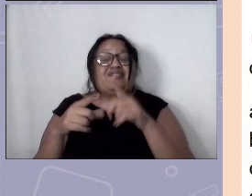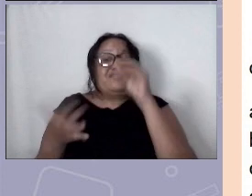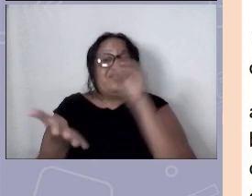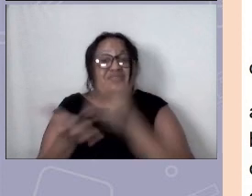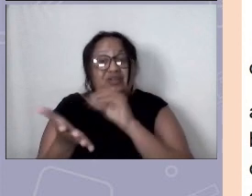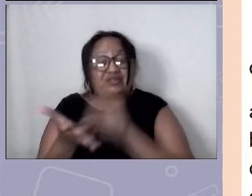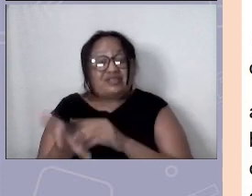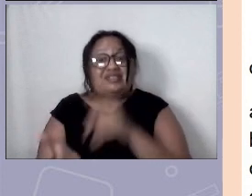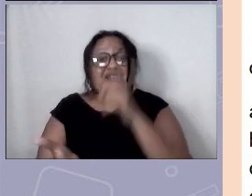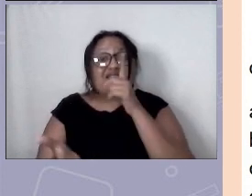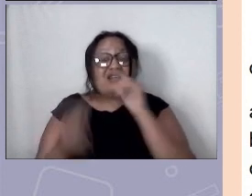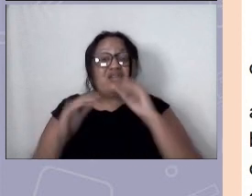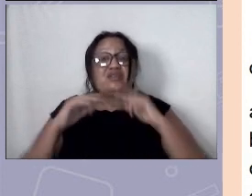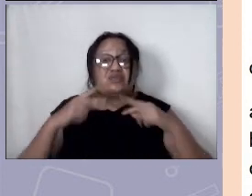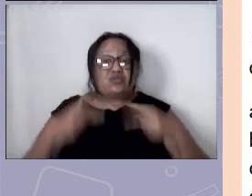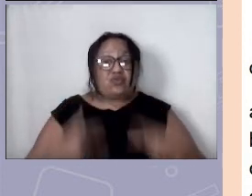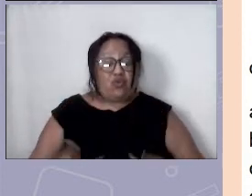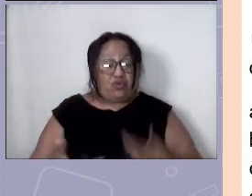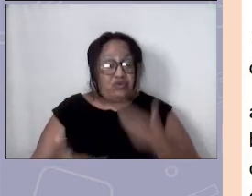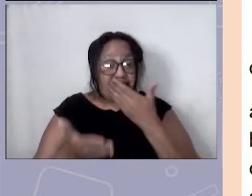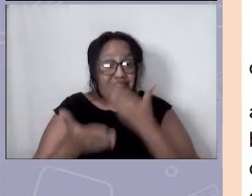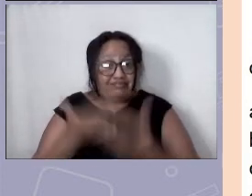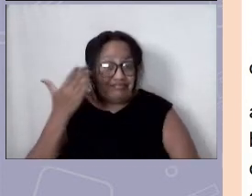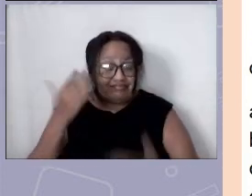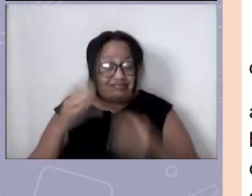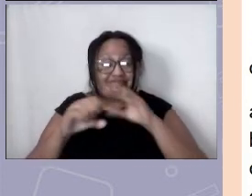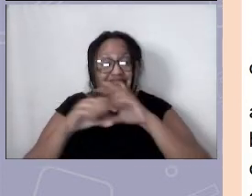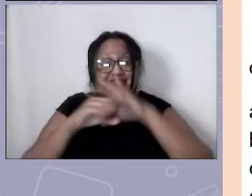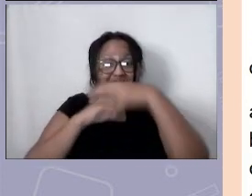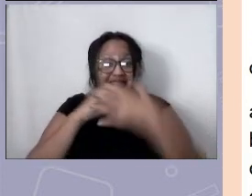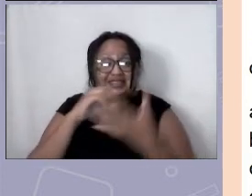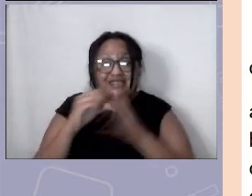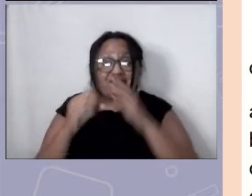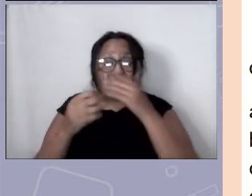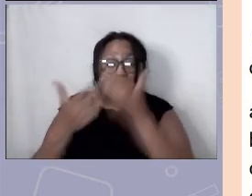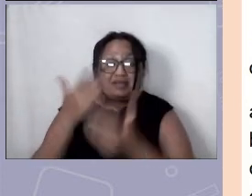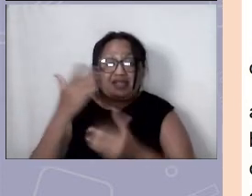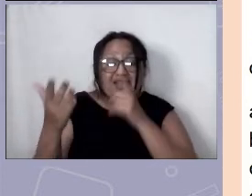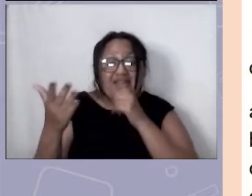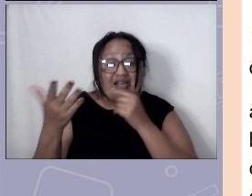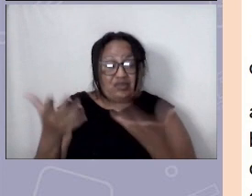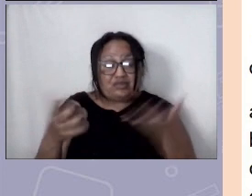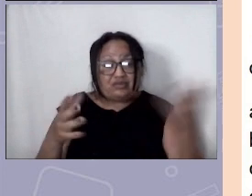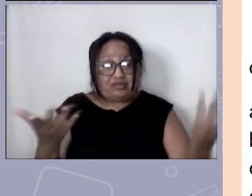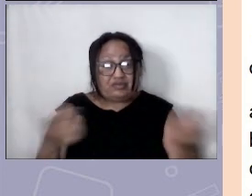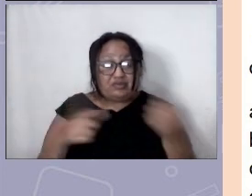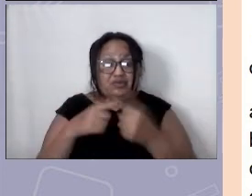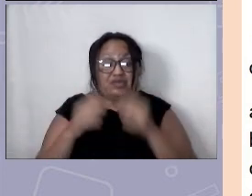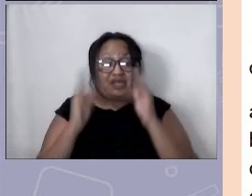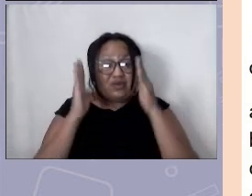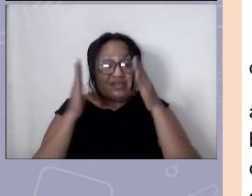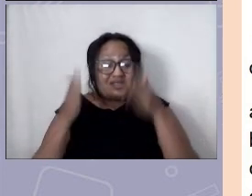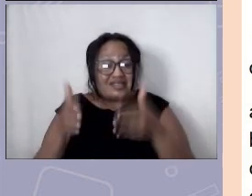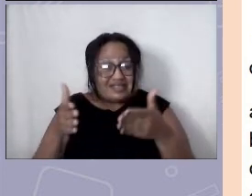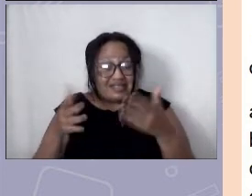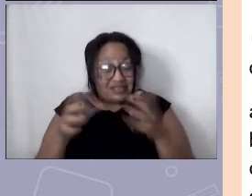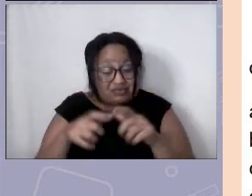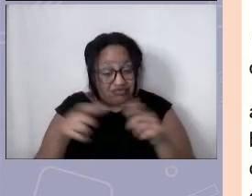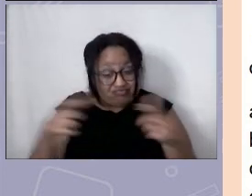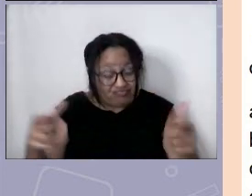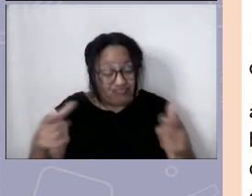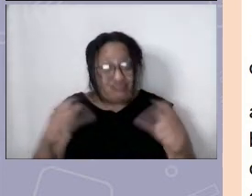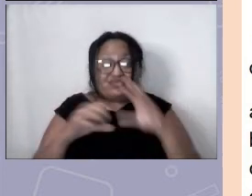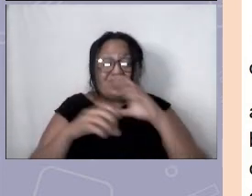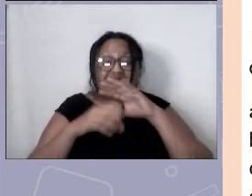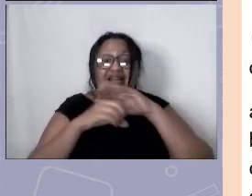microbianas vão perder água para o meio porque o meio está hipertônico está com a maior concentração de solutos então essa célula ela